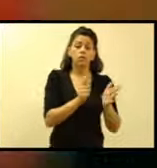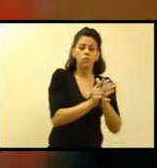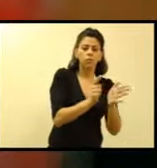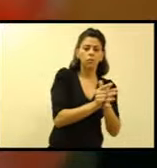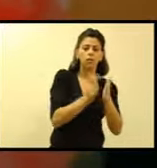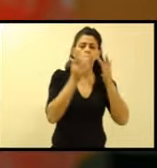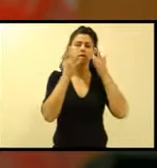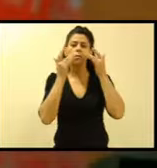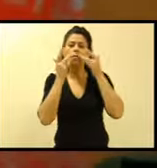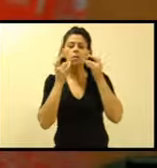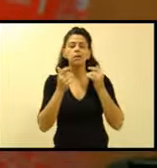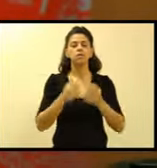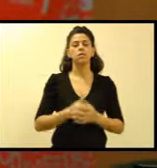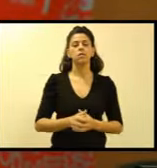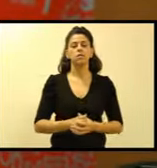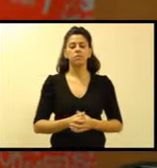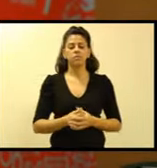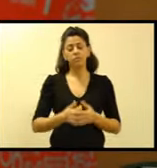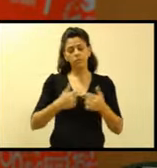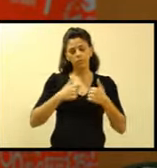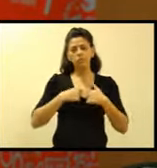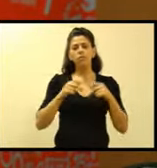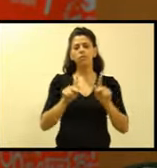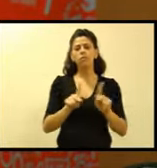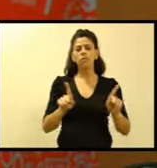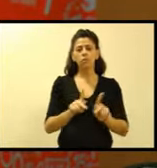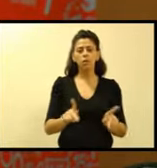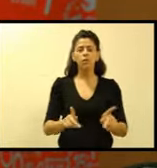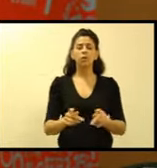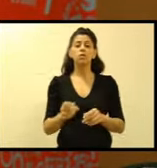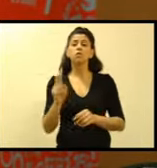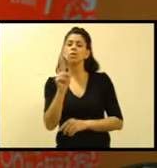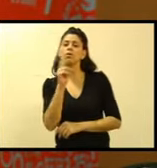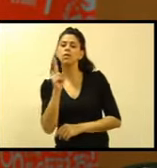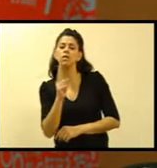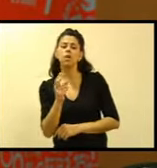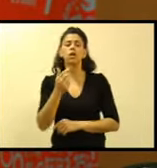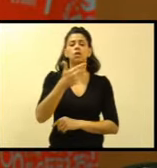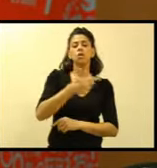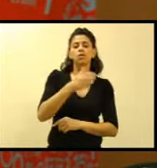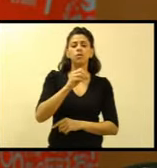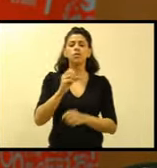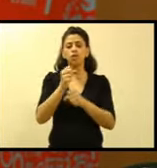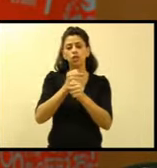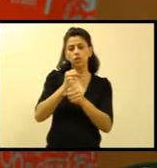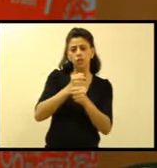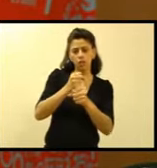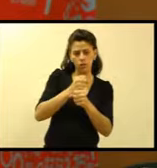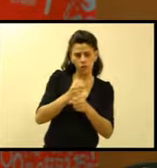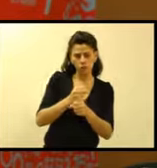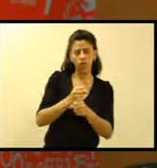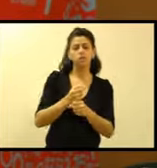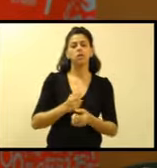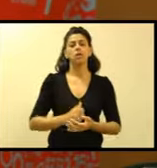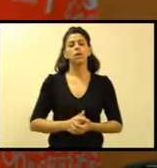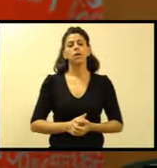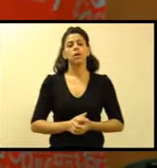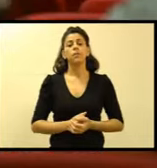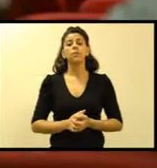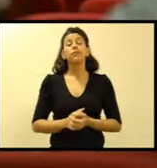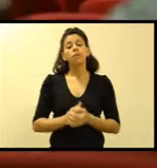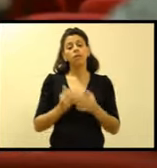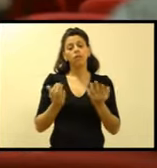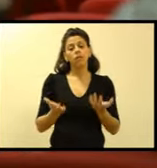a arte. Eu fui professor também, quer dizer, durante 20 anos eu dei aula na Universidade do Espírito Santo, no Federal,